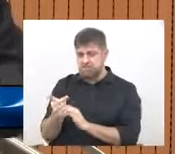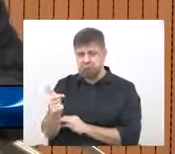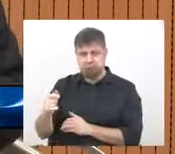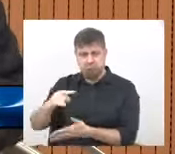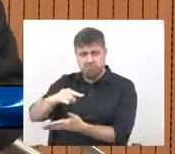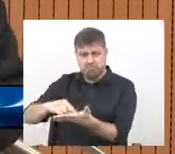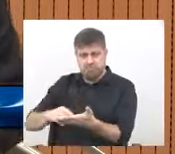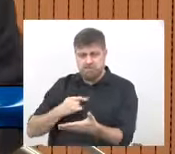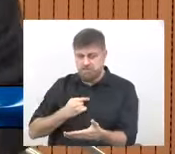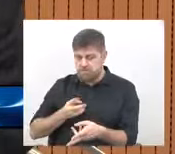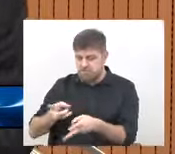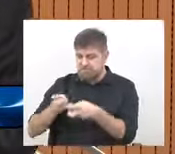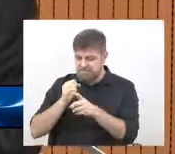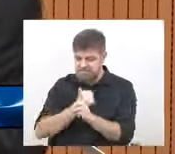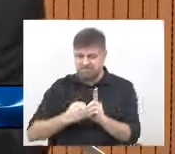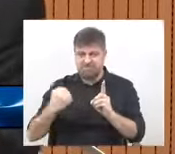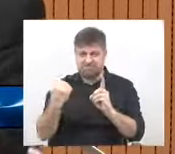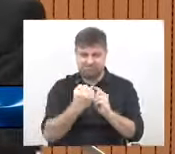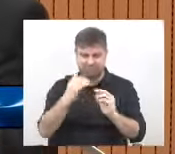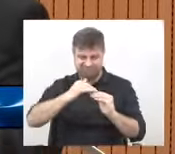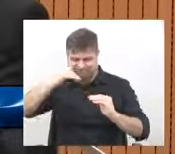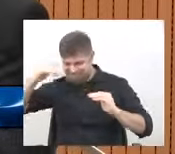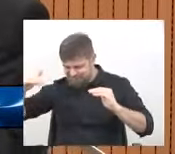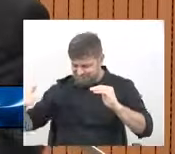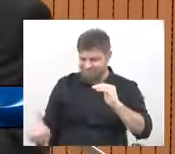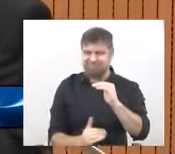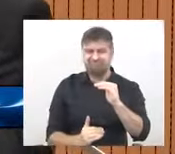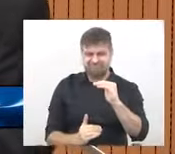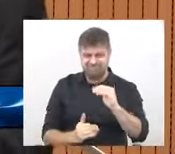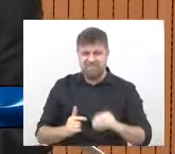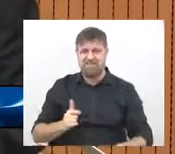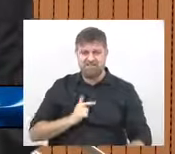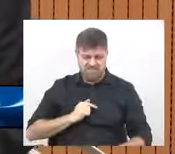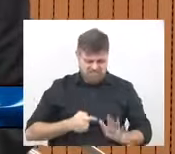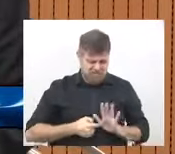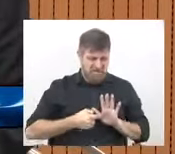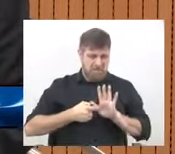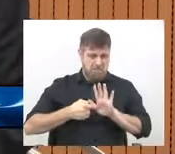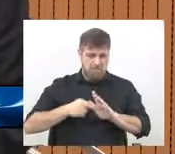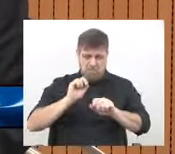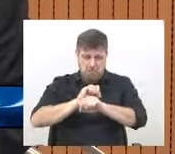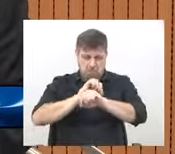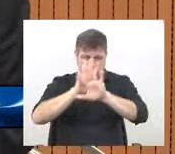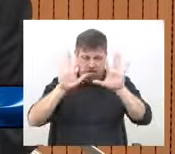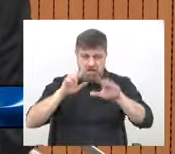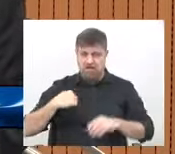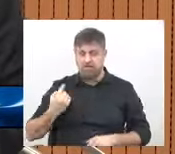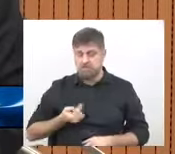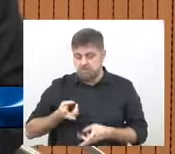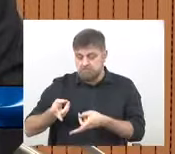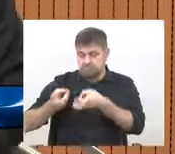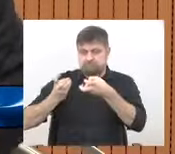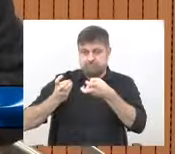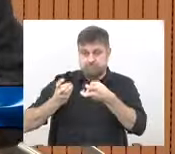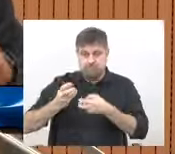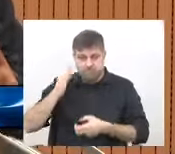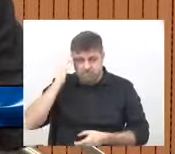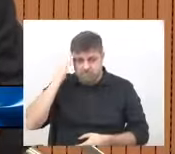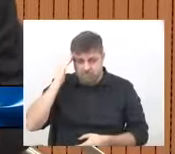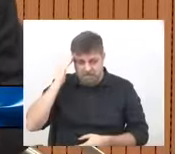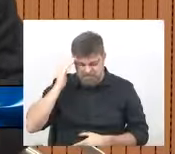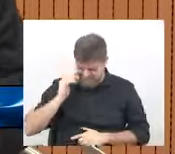percebe a diferença social de forma muito escancarada, muito exposta, e entendemos que é necessário muito,